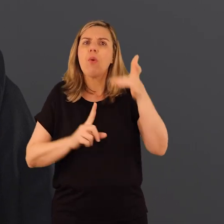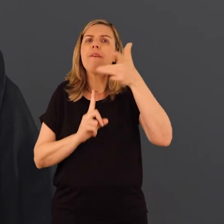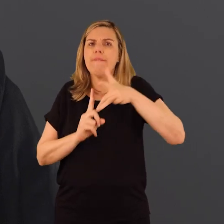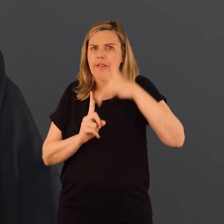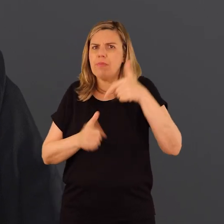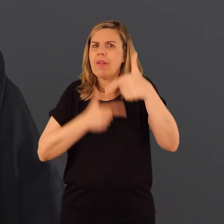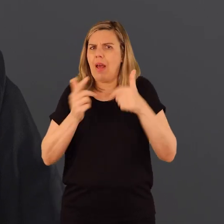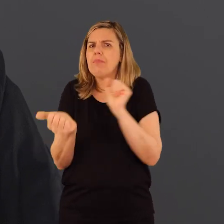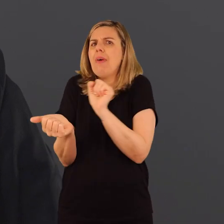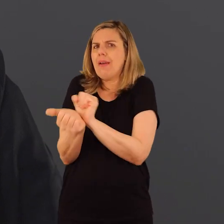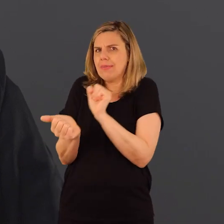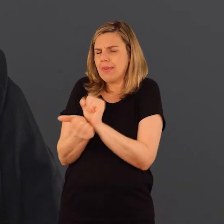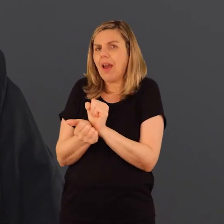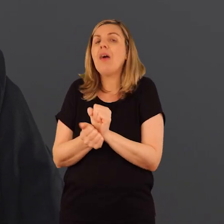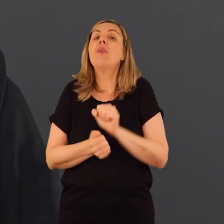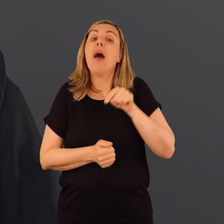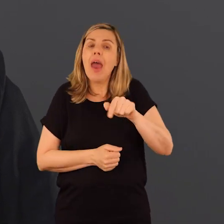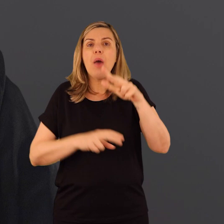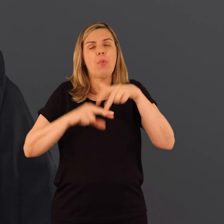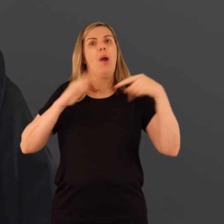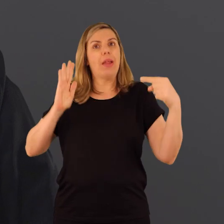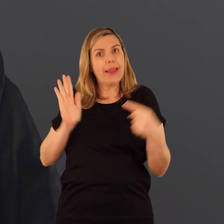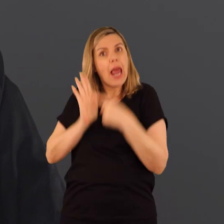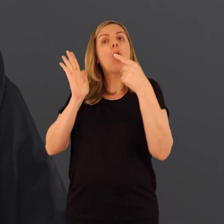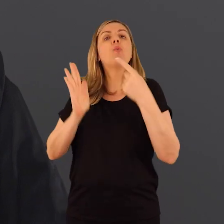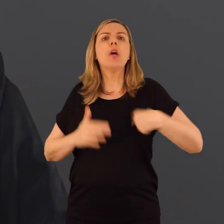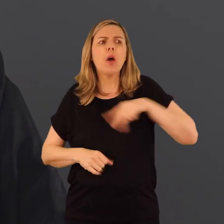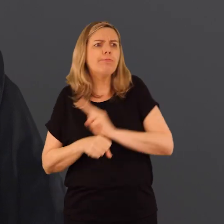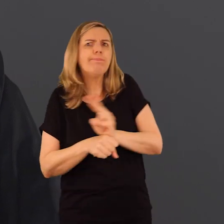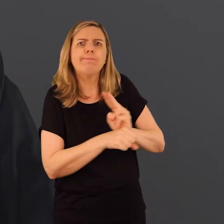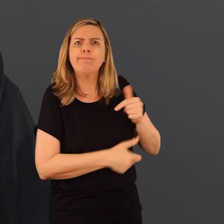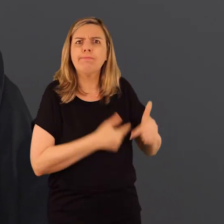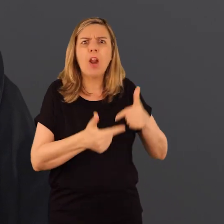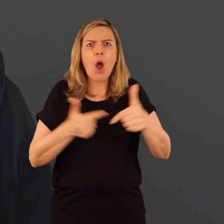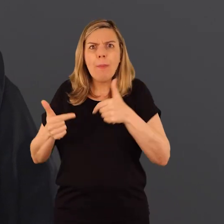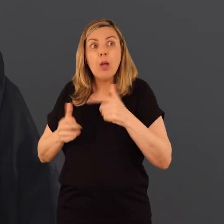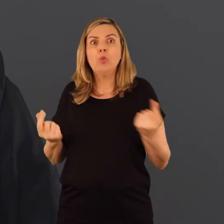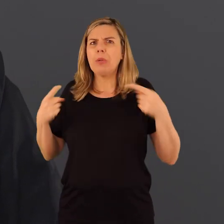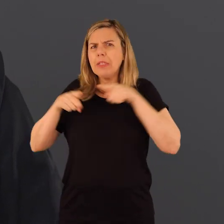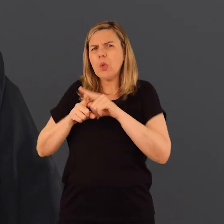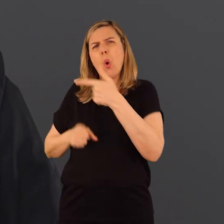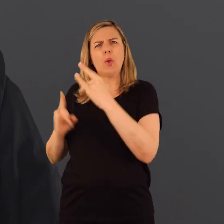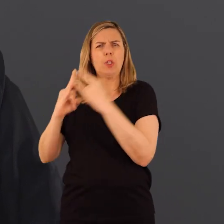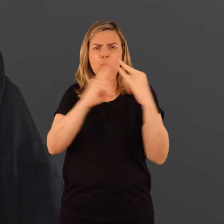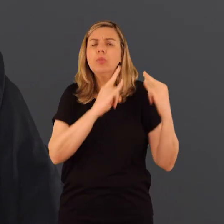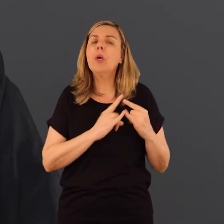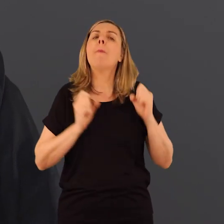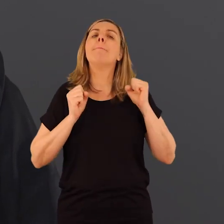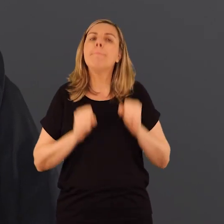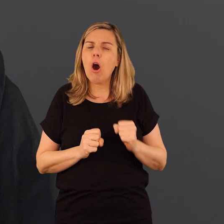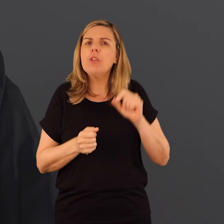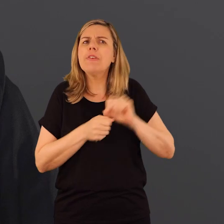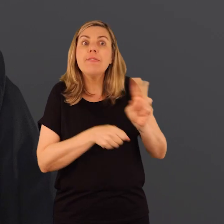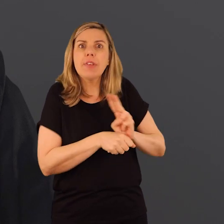do trabalho escravo. E a partir das denúncias, a Inspeção do Trabalho, em conjunto com outras instituições, pode realizar